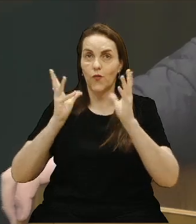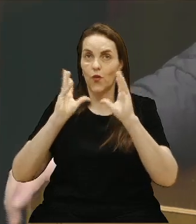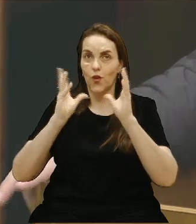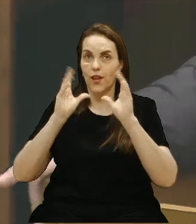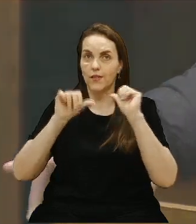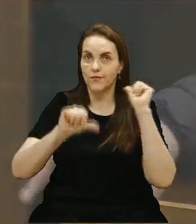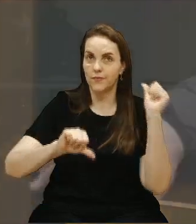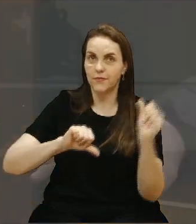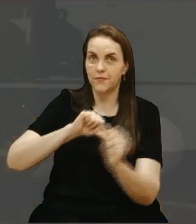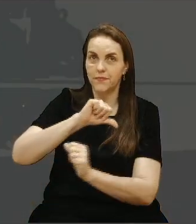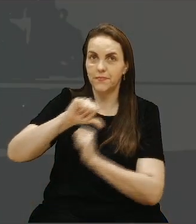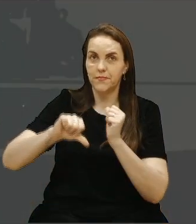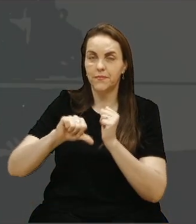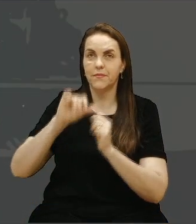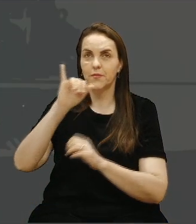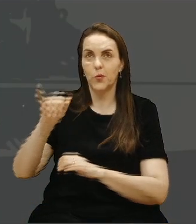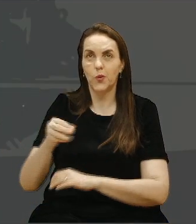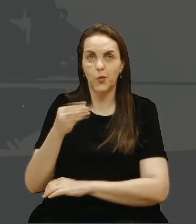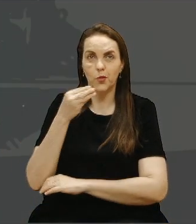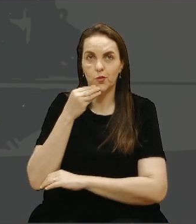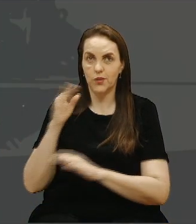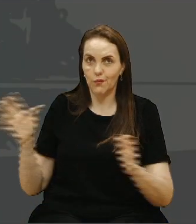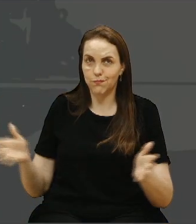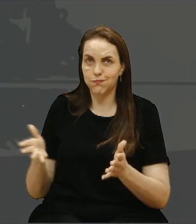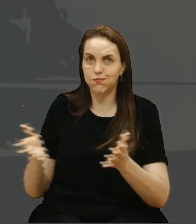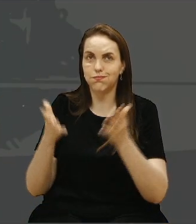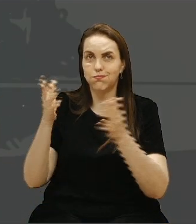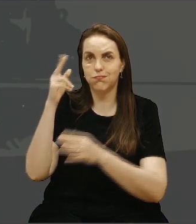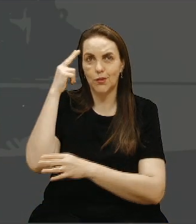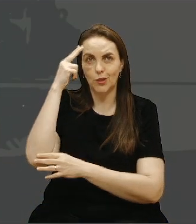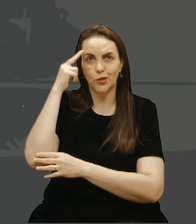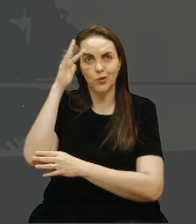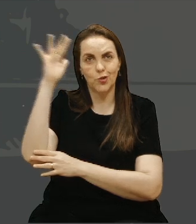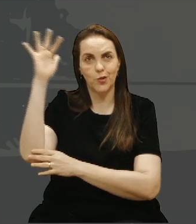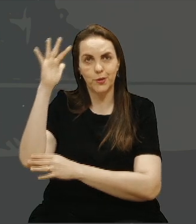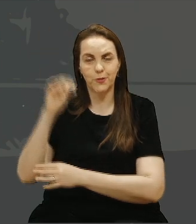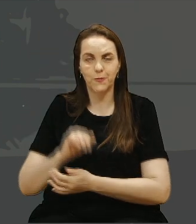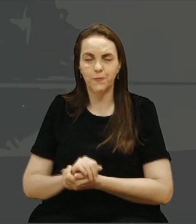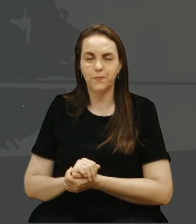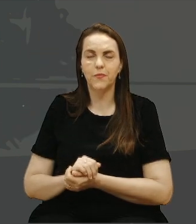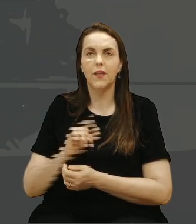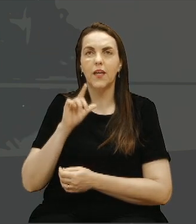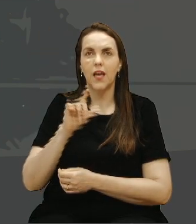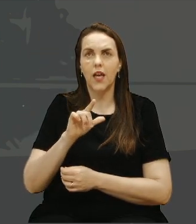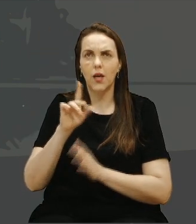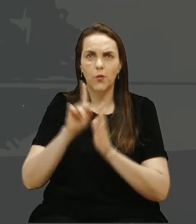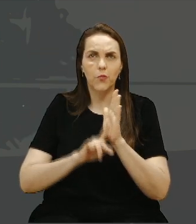basicamente levando oportunidades, impulsionando sonhos. Esse projeto é um projeto do